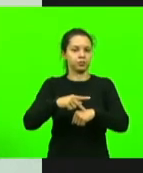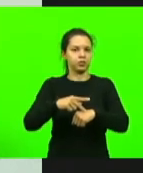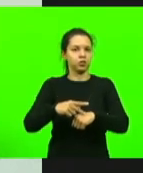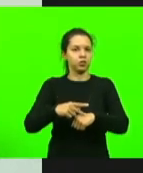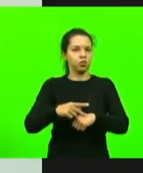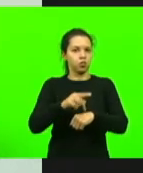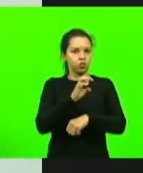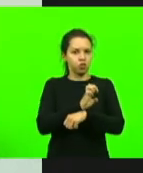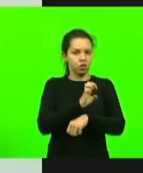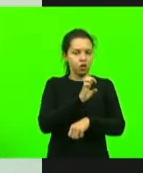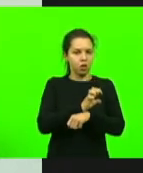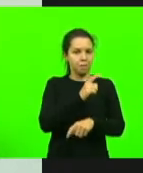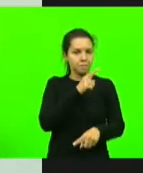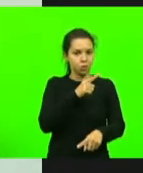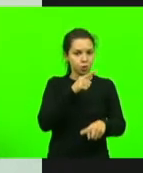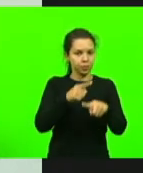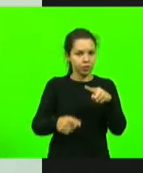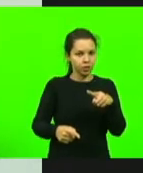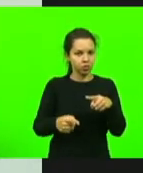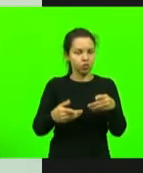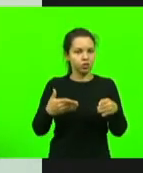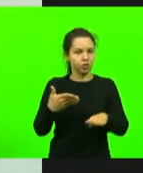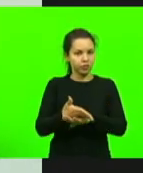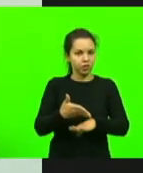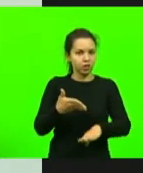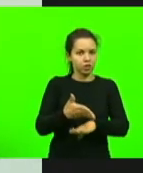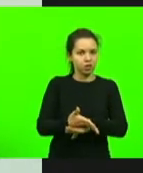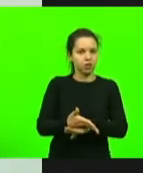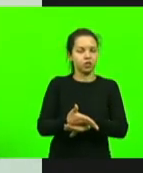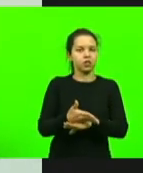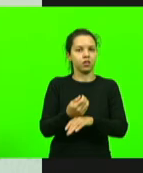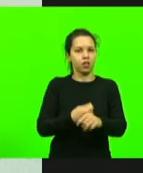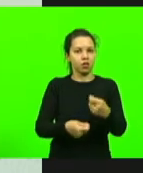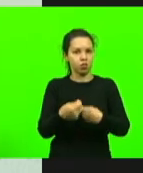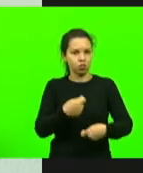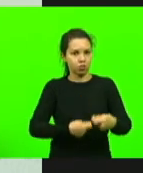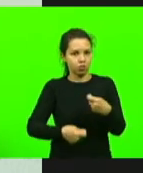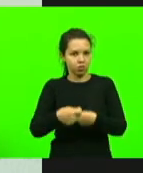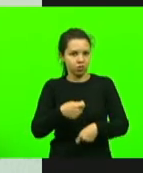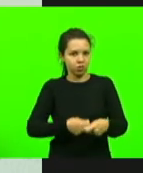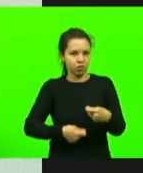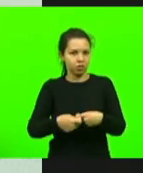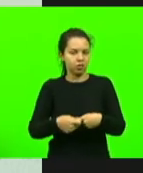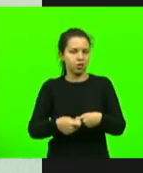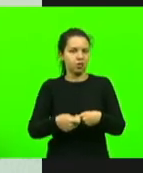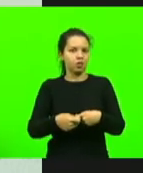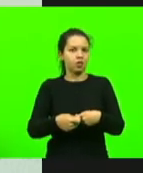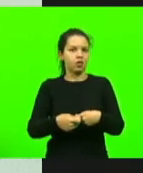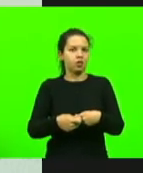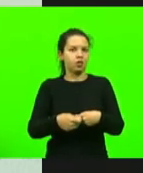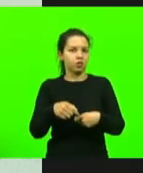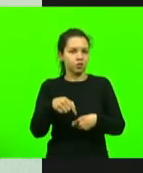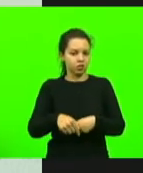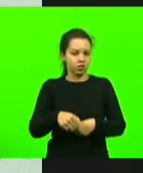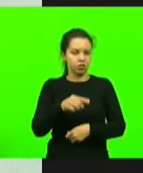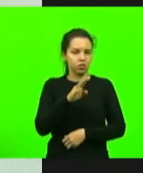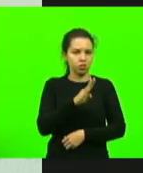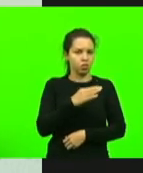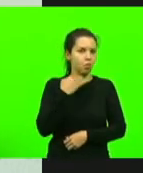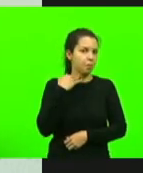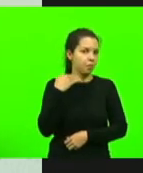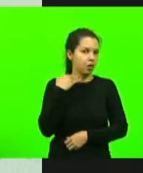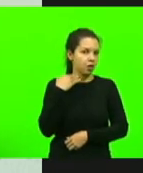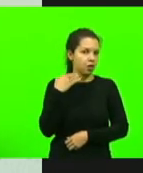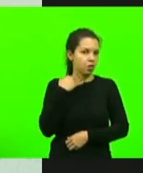proibido de interferir na economia não só a autonomia do Banco Central mas em última